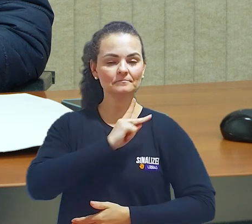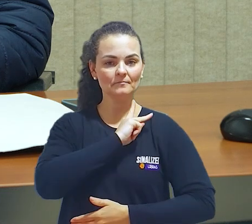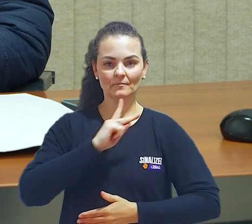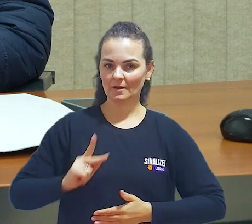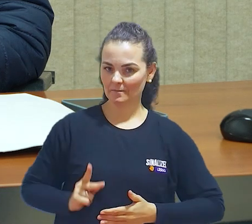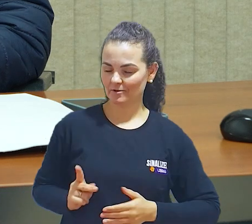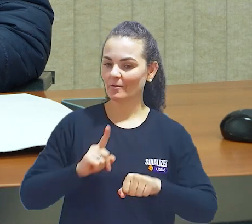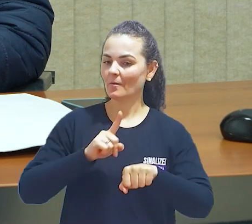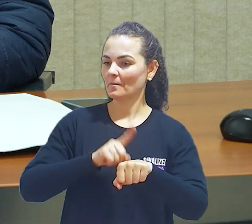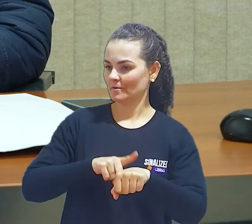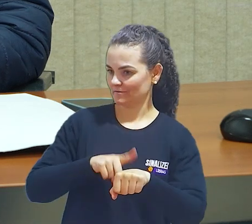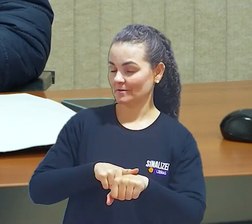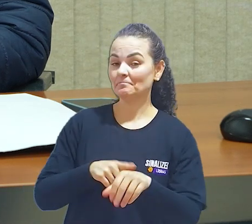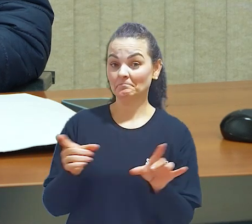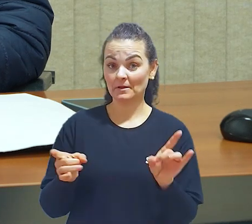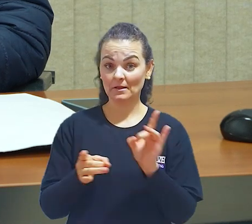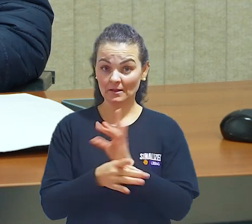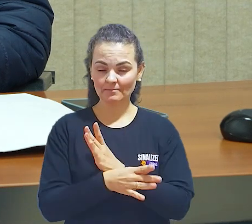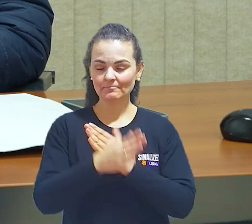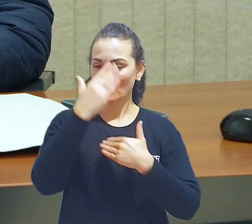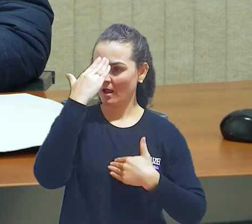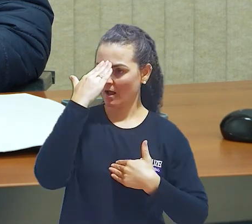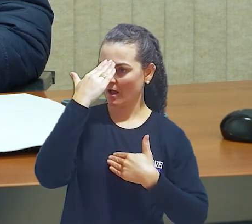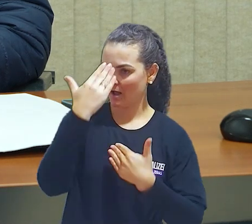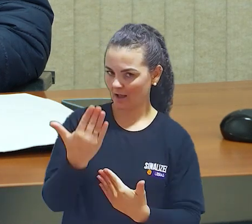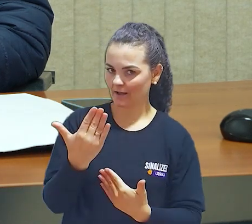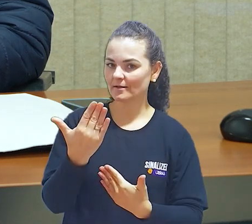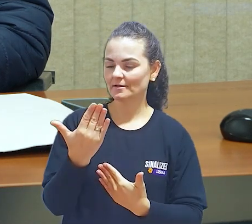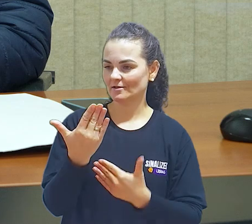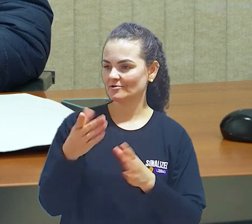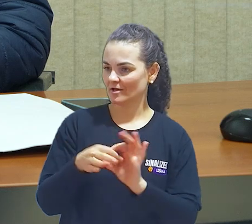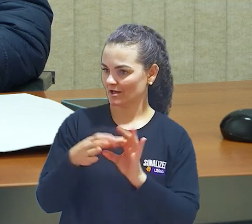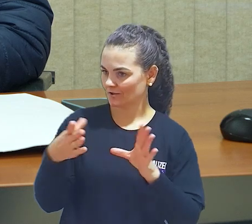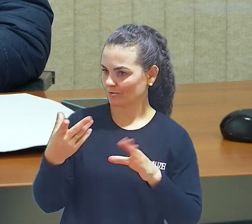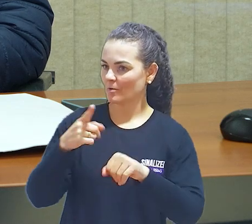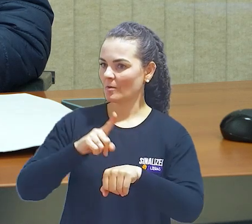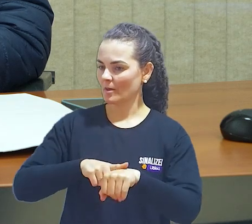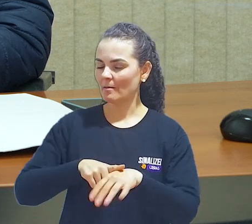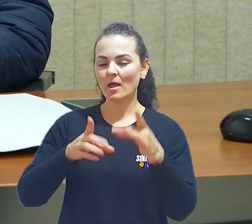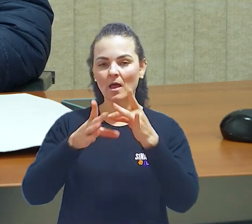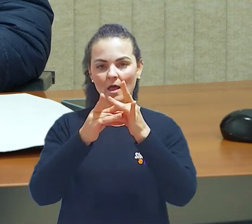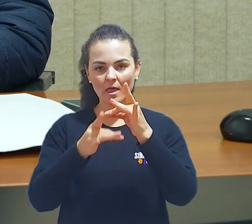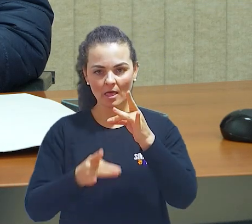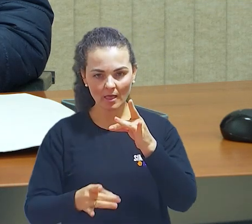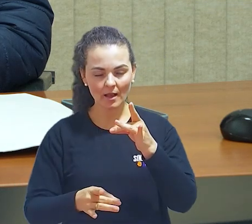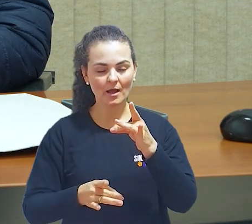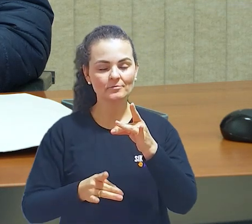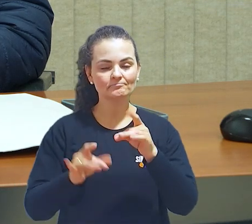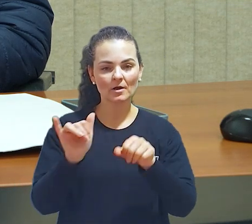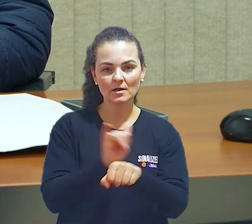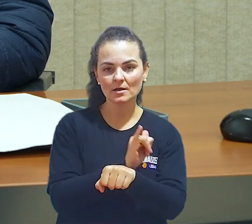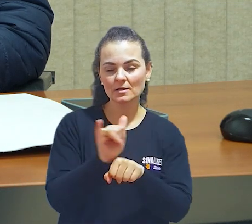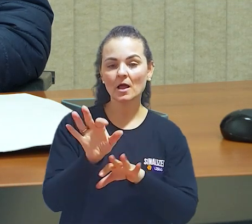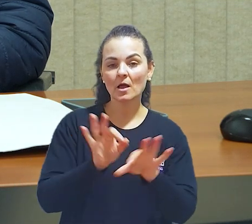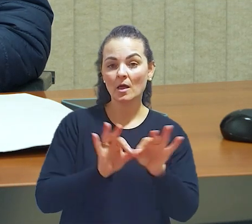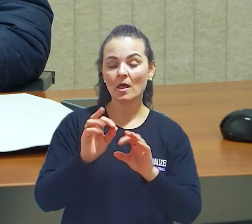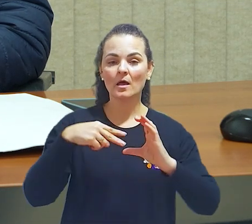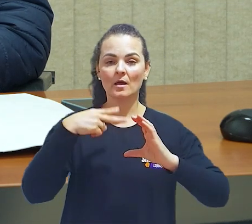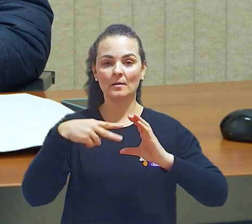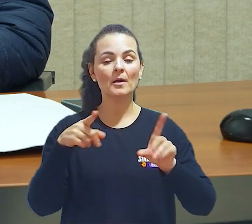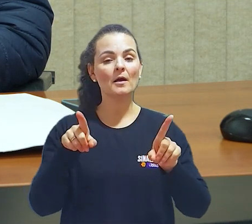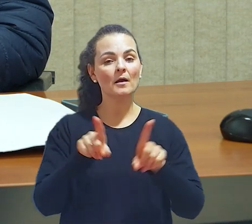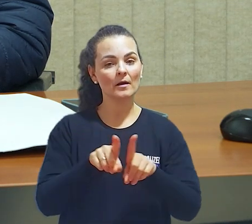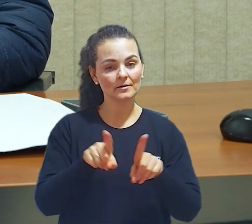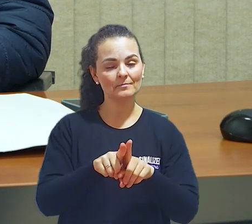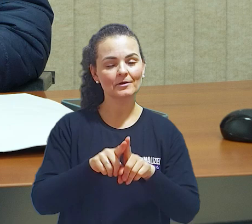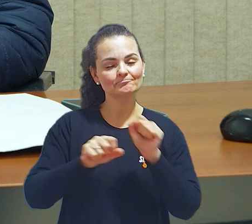nosso tempo está chegando ao fim. Agradeço imensamente sua disponibilidade em detalhar o planejamento estratégico da Câmara e prestar